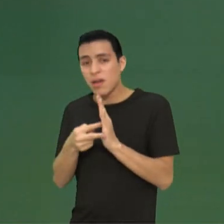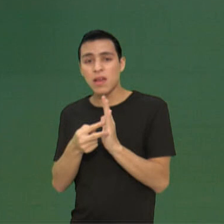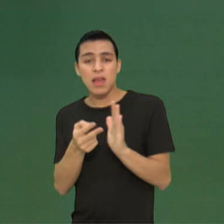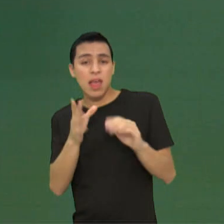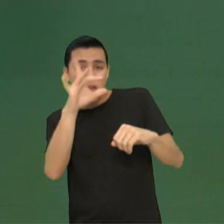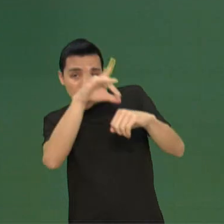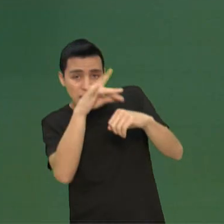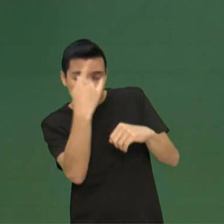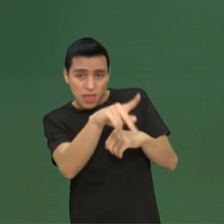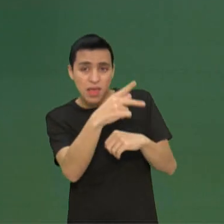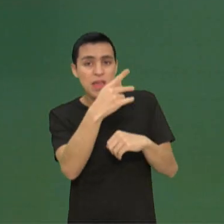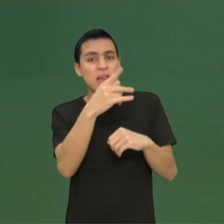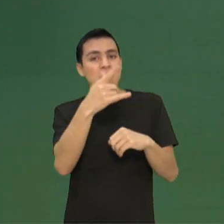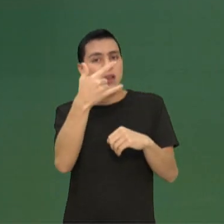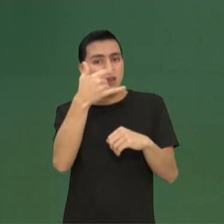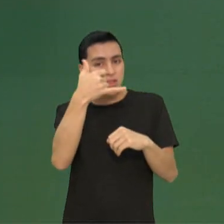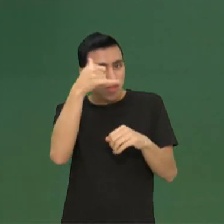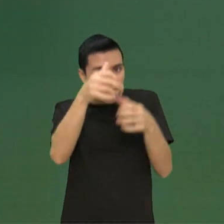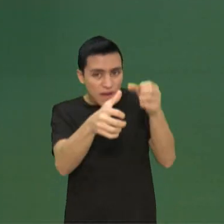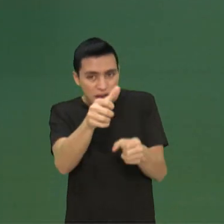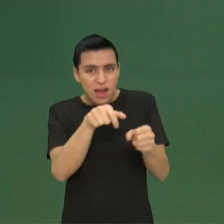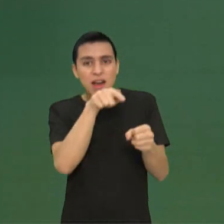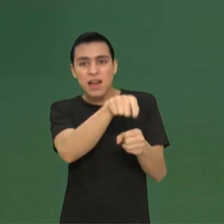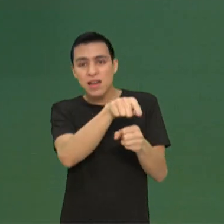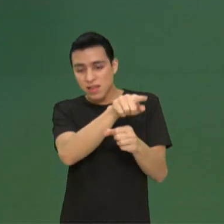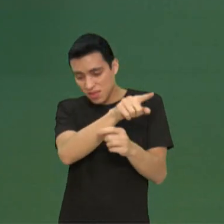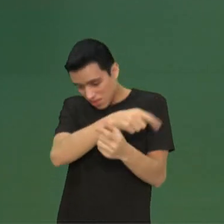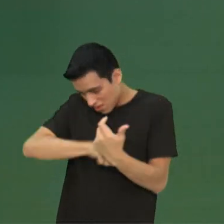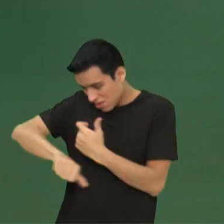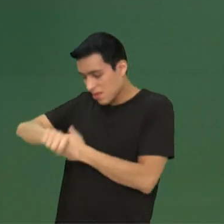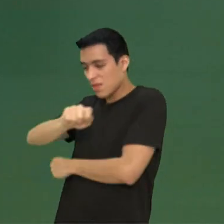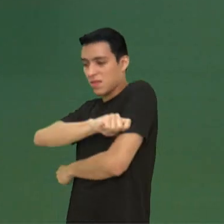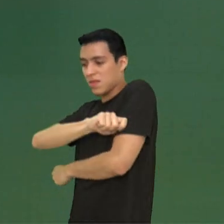que criou o termo vacina, que quer dizer vaca em latim.